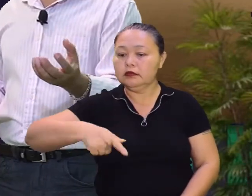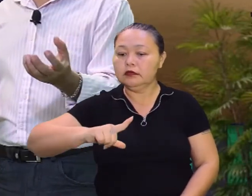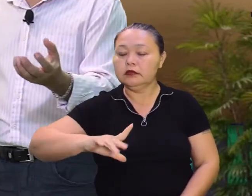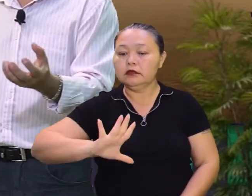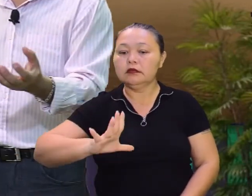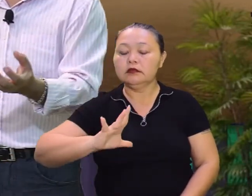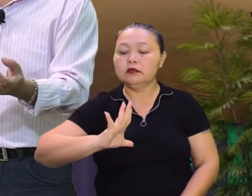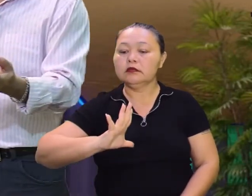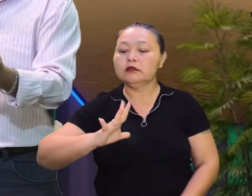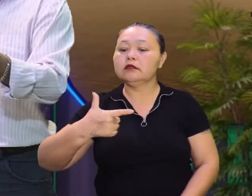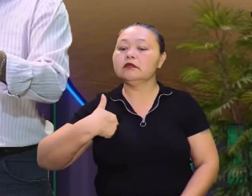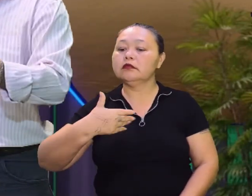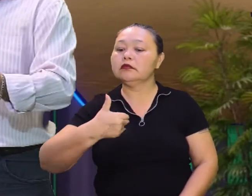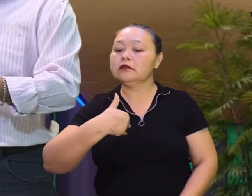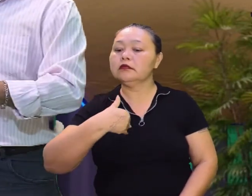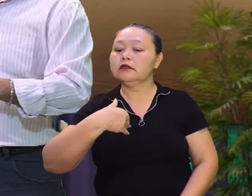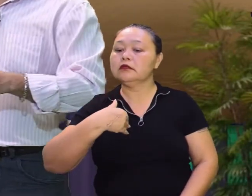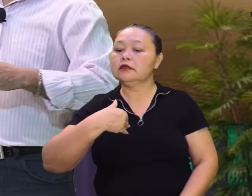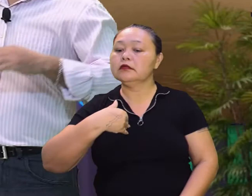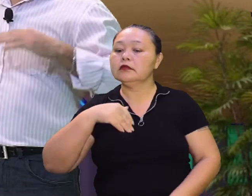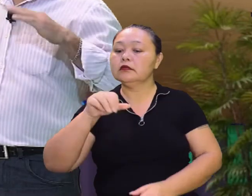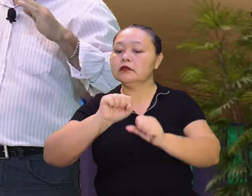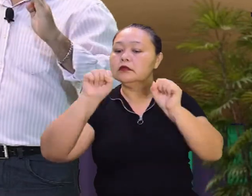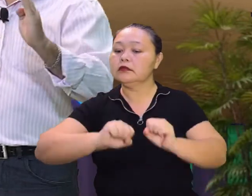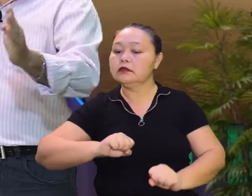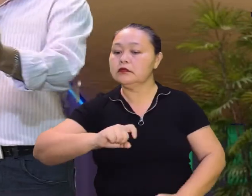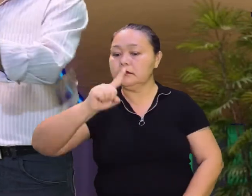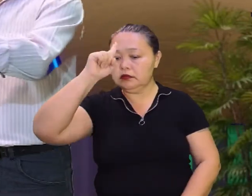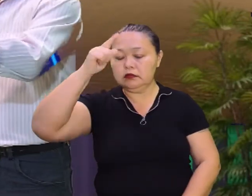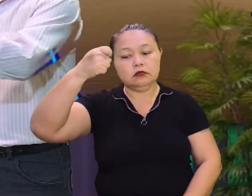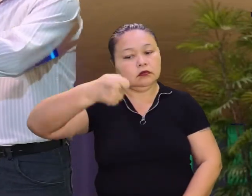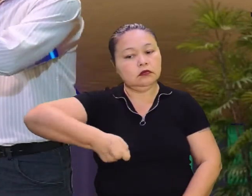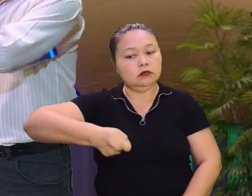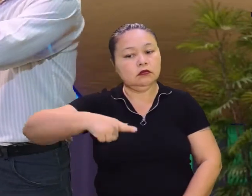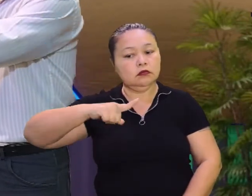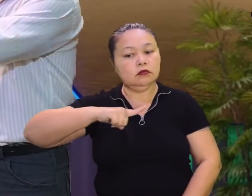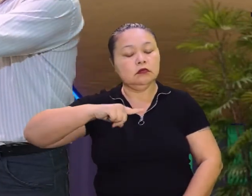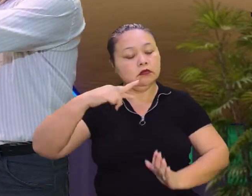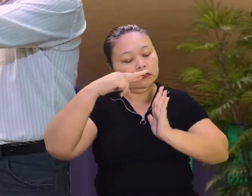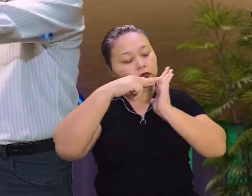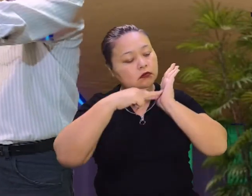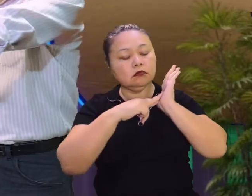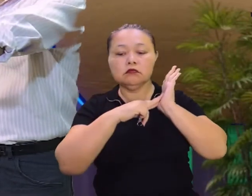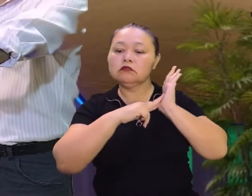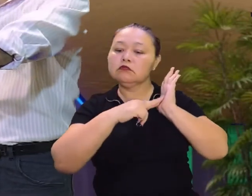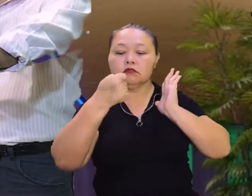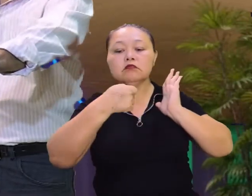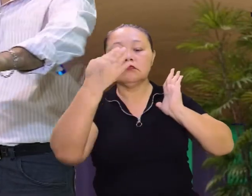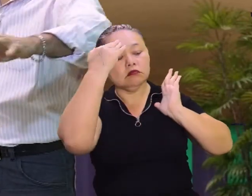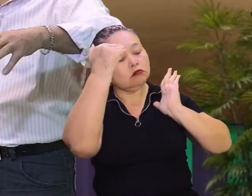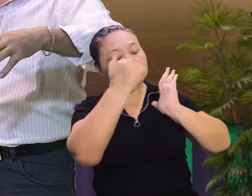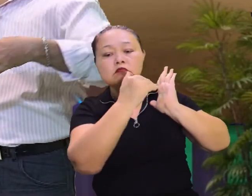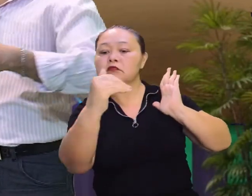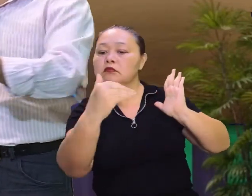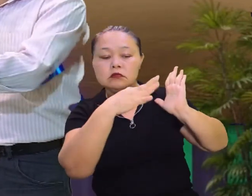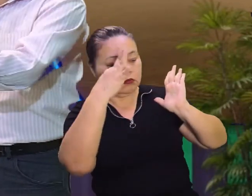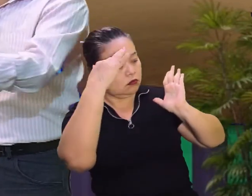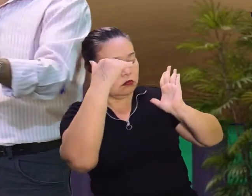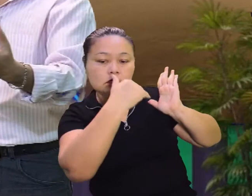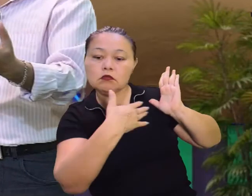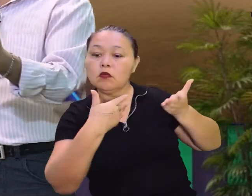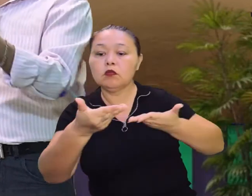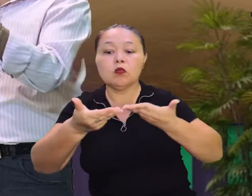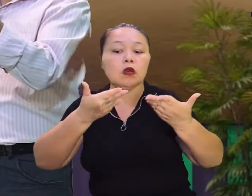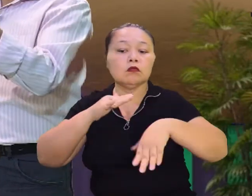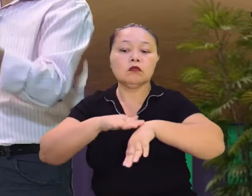ou seja, um regime ditatorial, ele que tem as regras e dita as regras como tem que ser. Não existe um